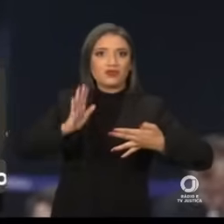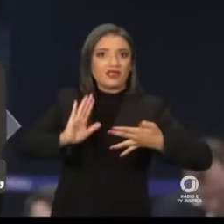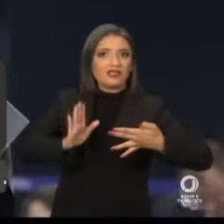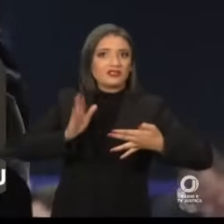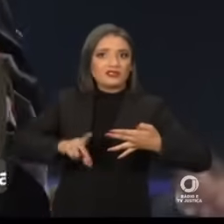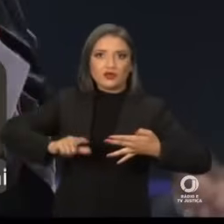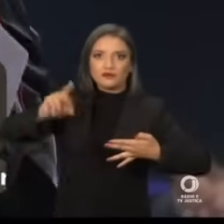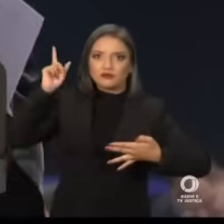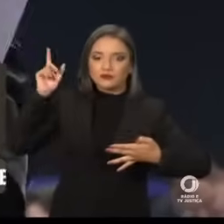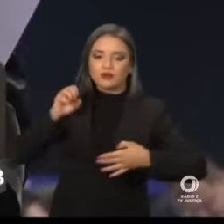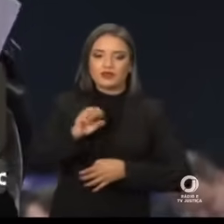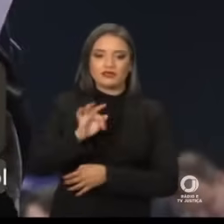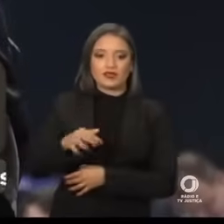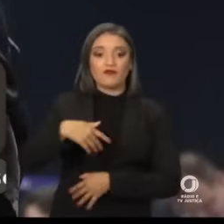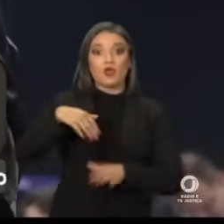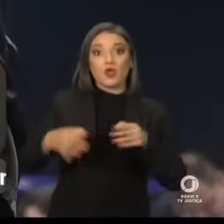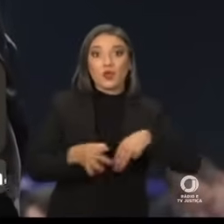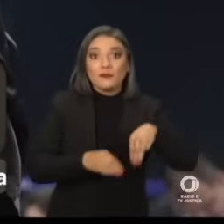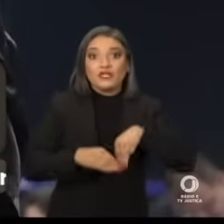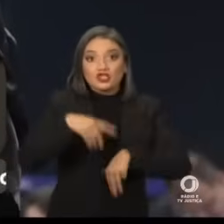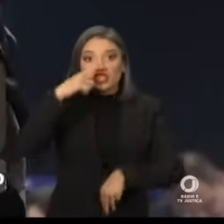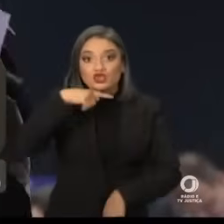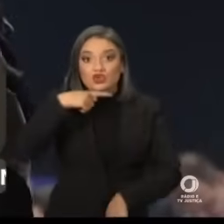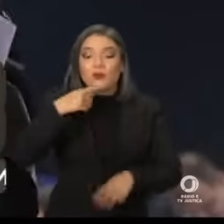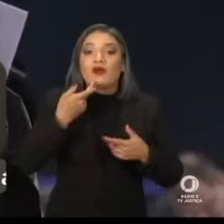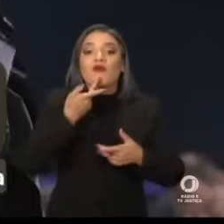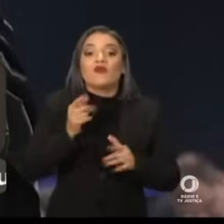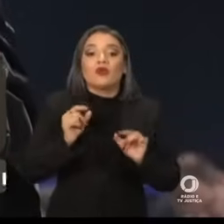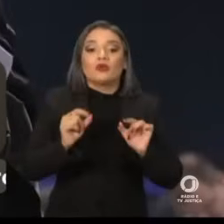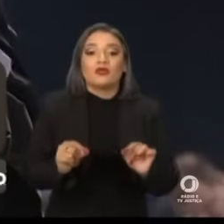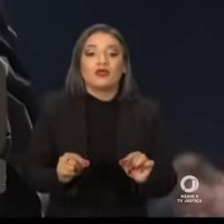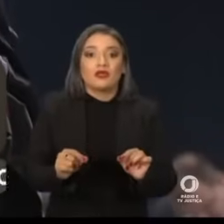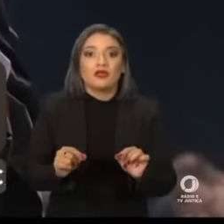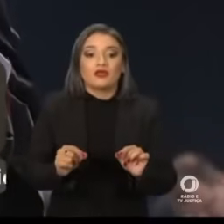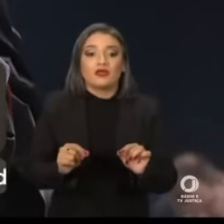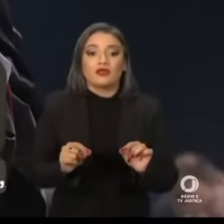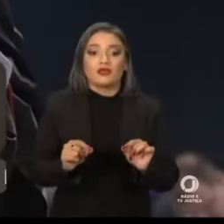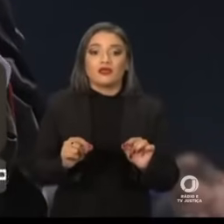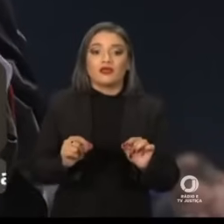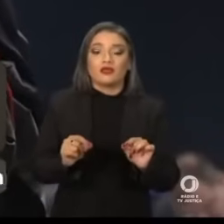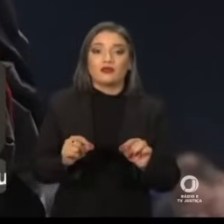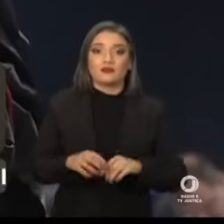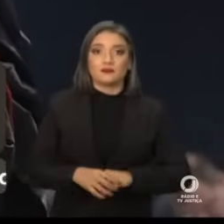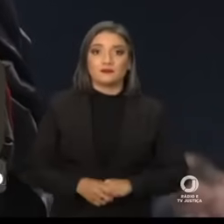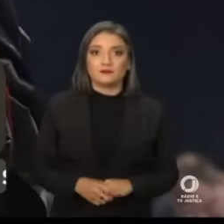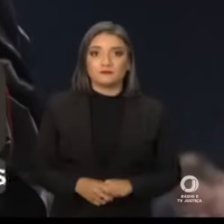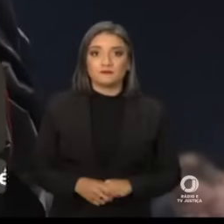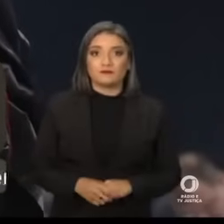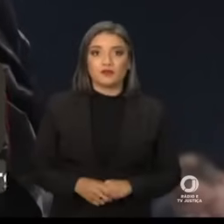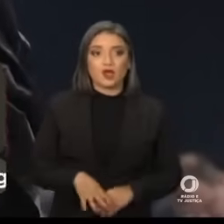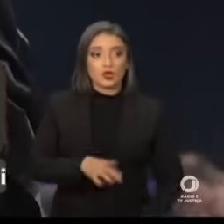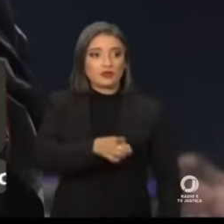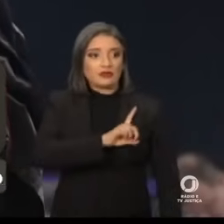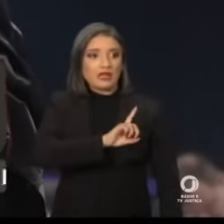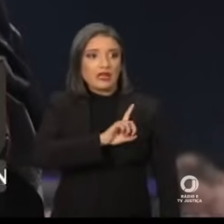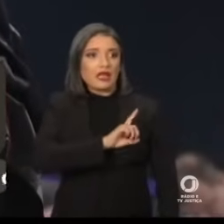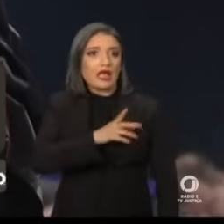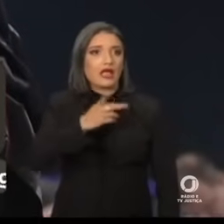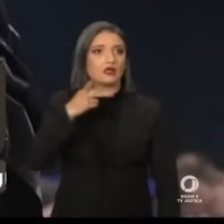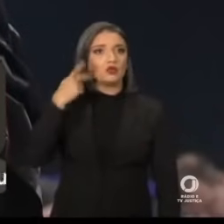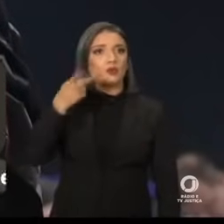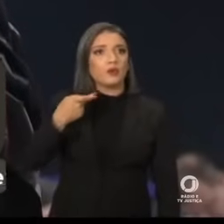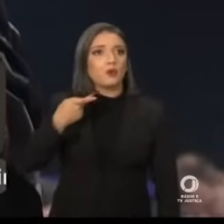Gilmar Mendes diz aqui com todas as letras, não cabe ao delegado, ao promotor e ao